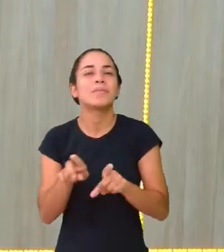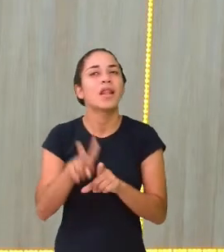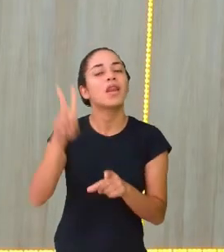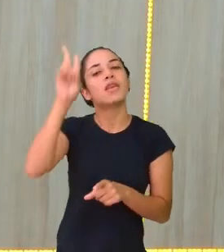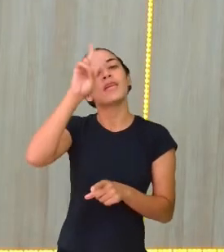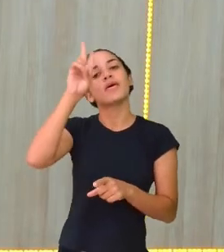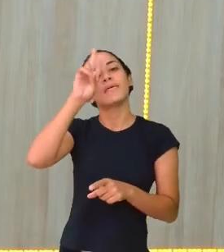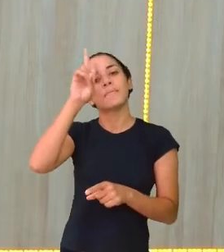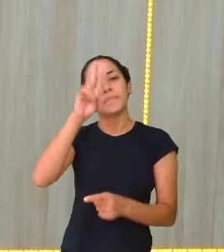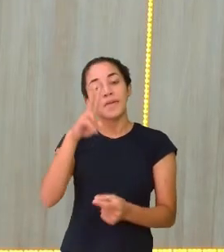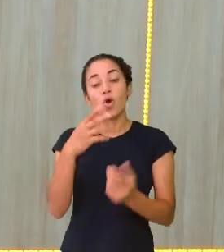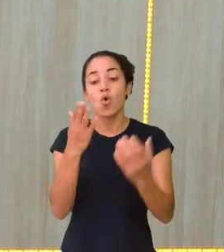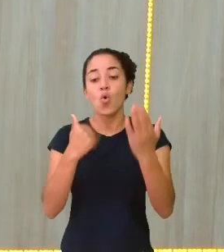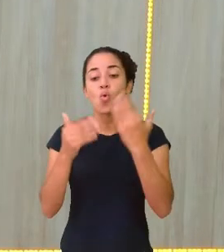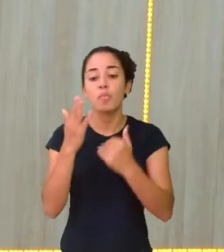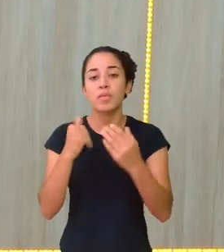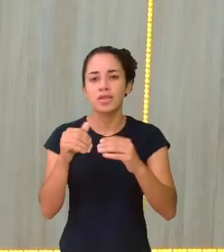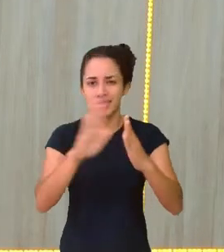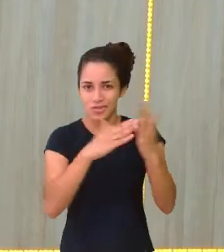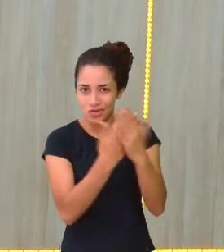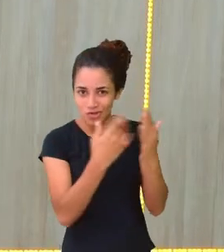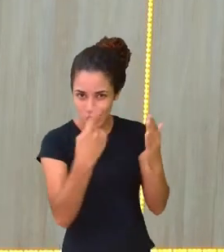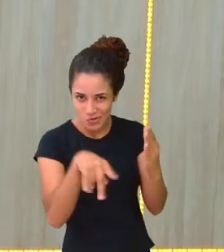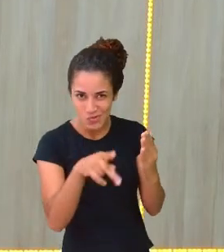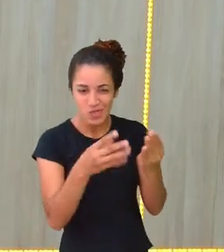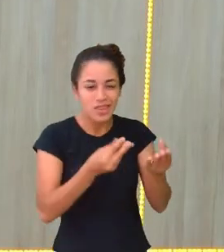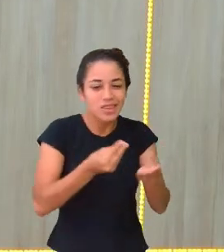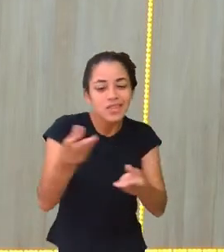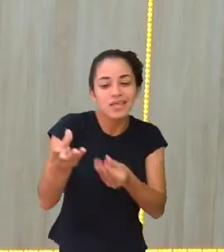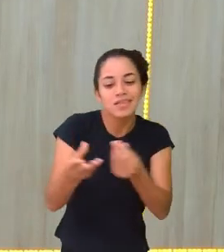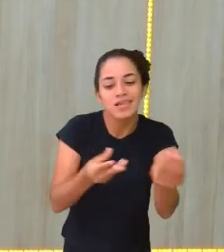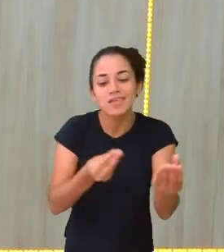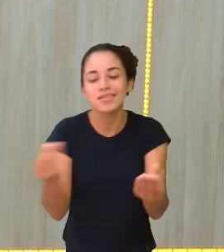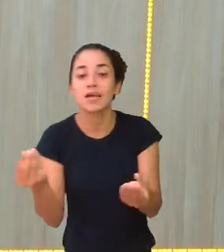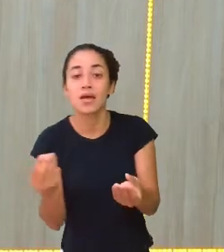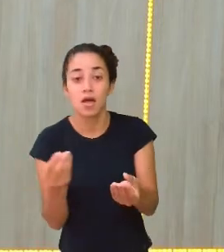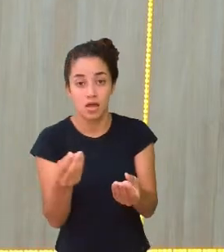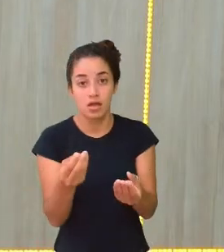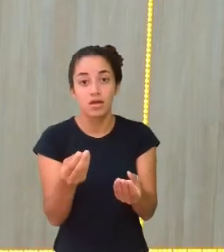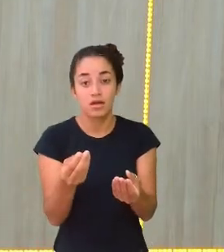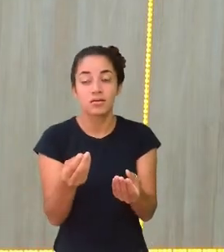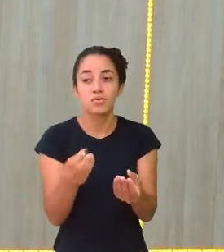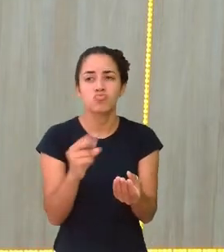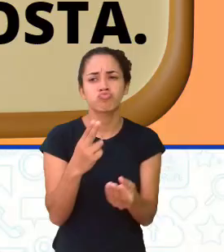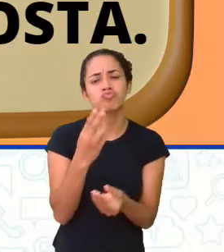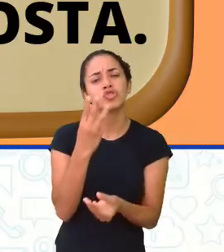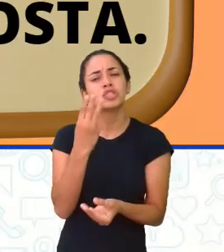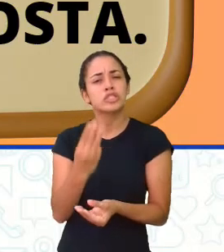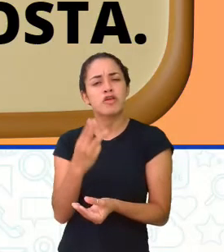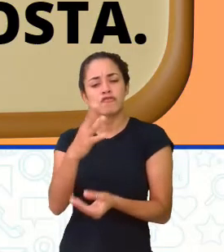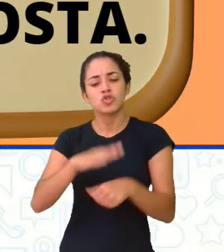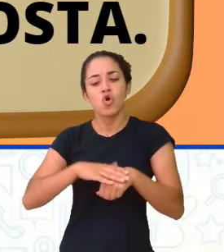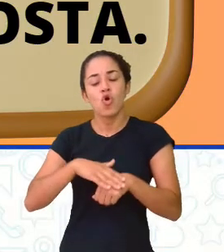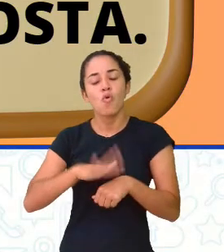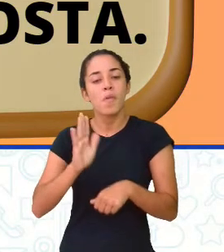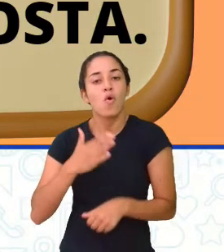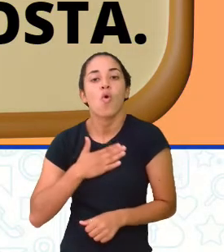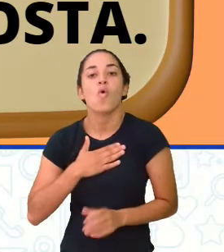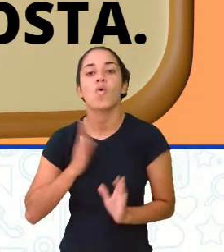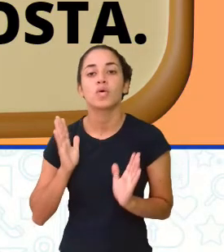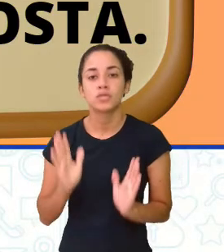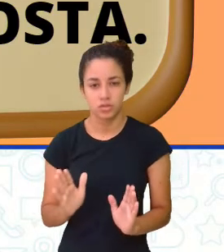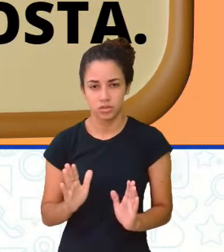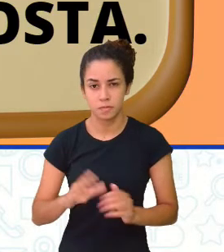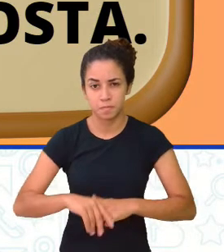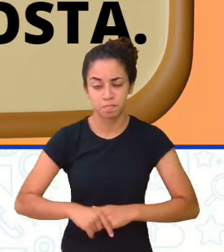que são servidos aí na escola. Qual 3 que vocês que vocês gostam mais, são servidos, mas que vocês